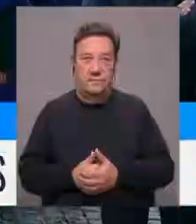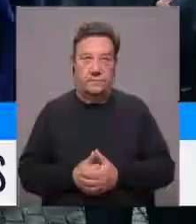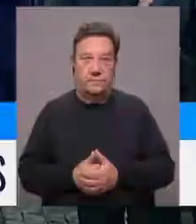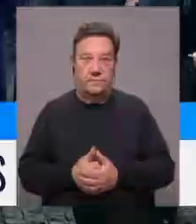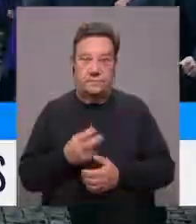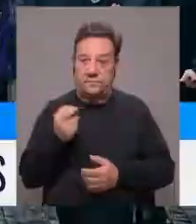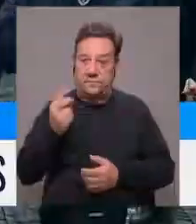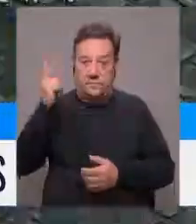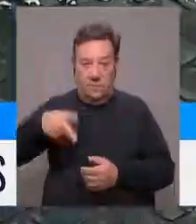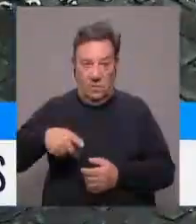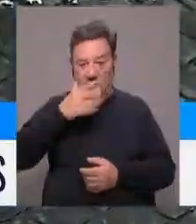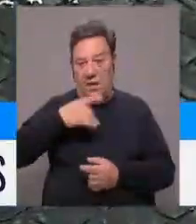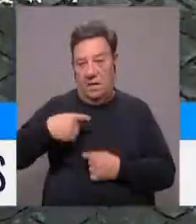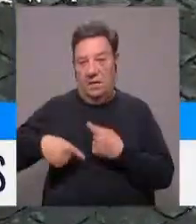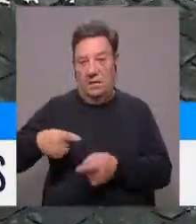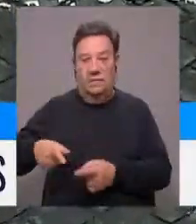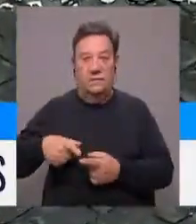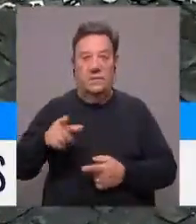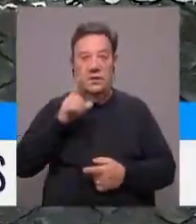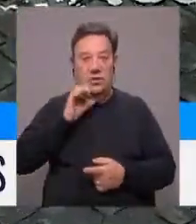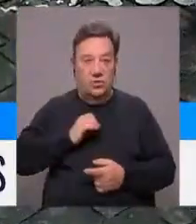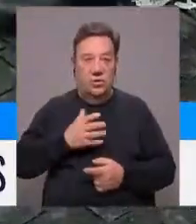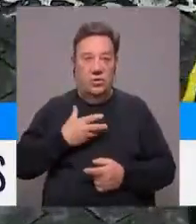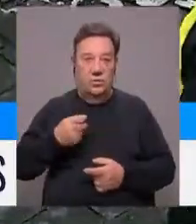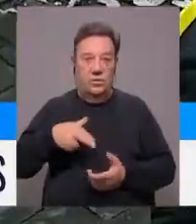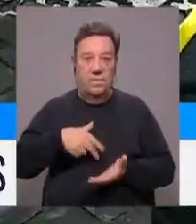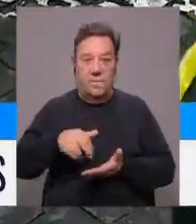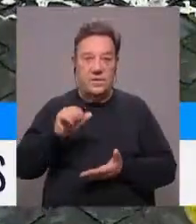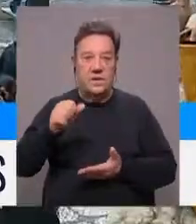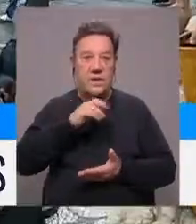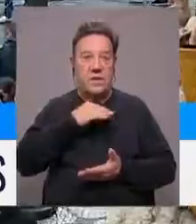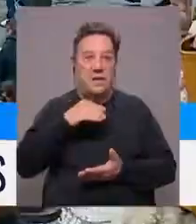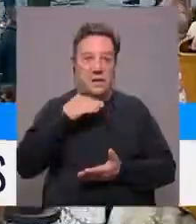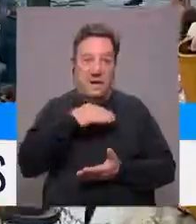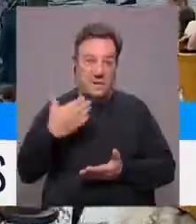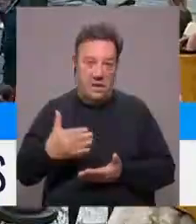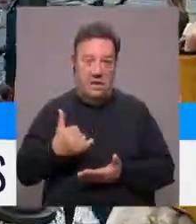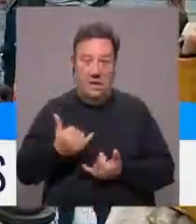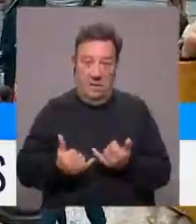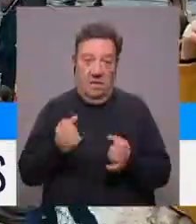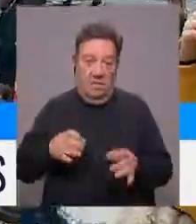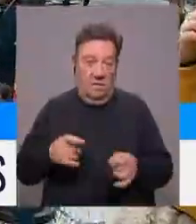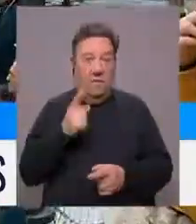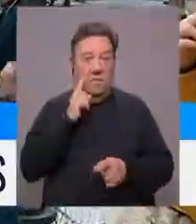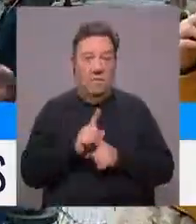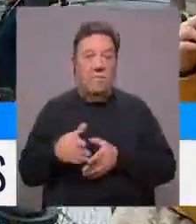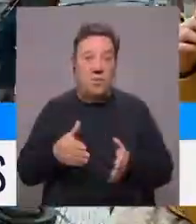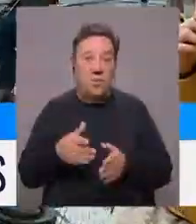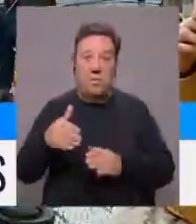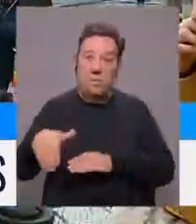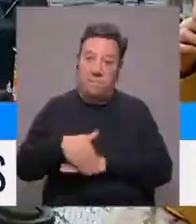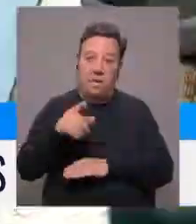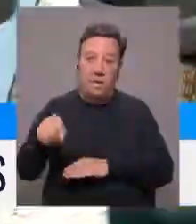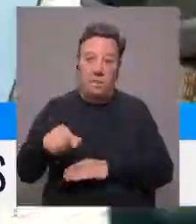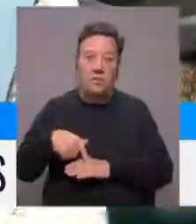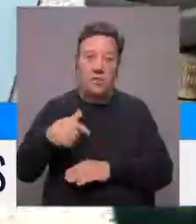3 quilómetros de tradição no Senhor dos Passos da Graça. Desta vez, é inevitável que o percurso passe também